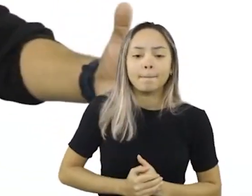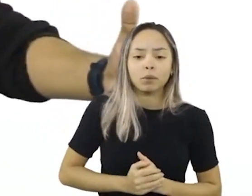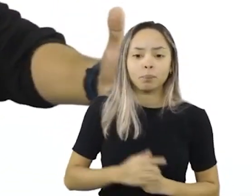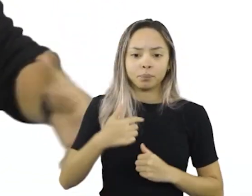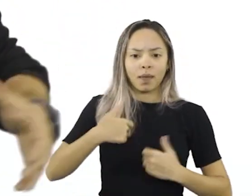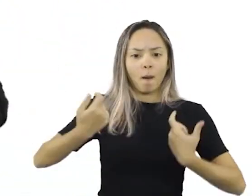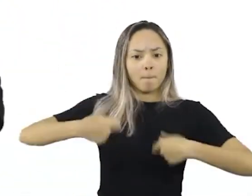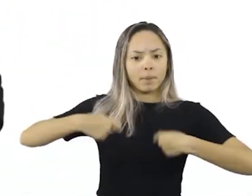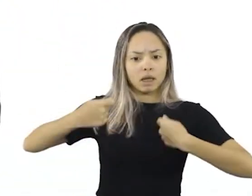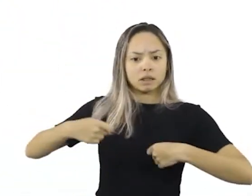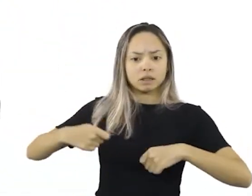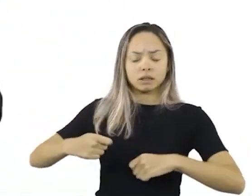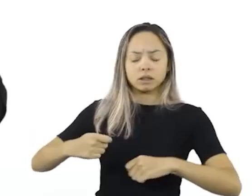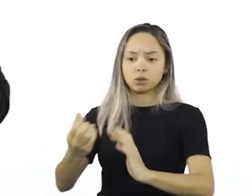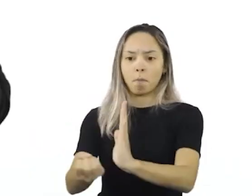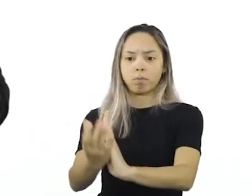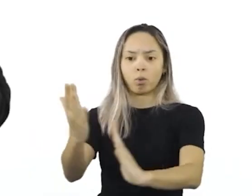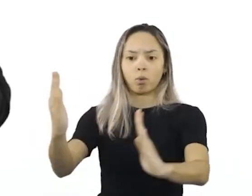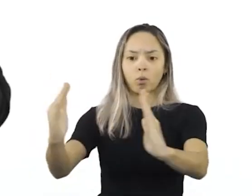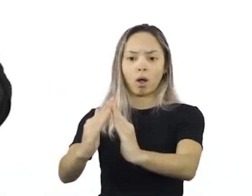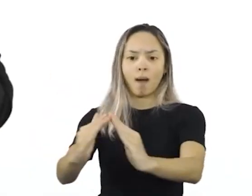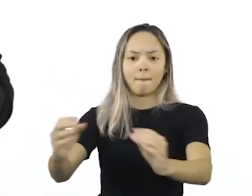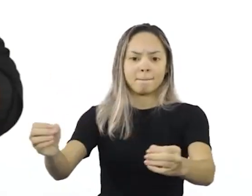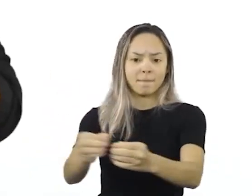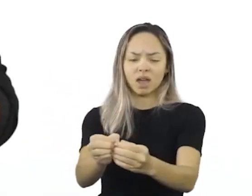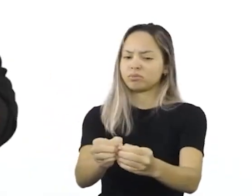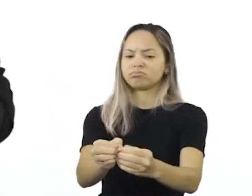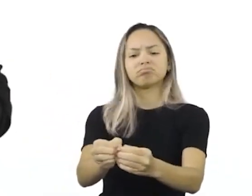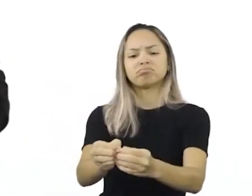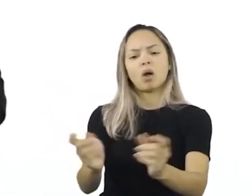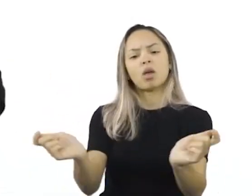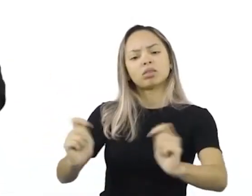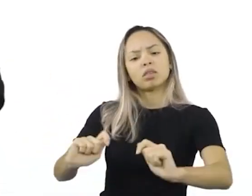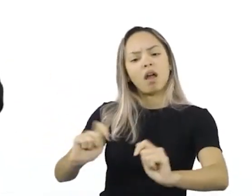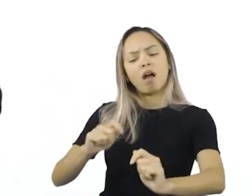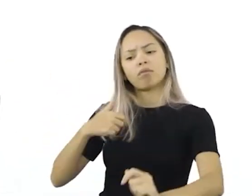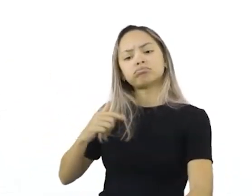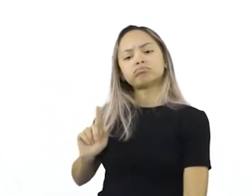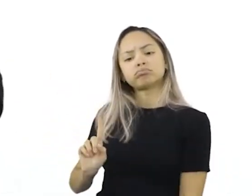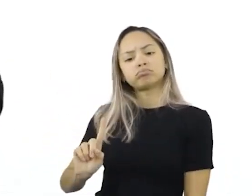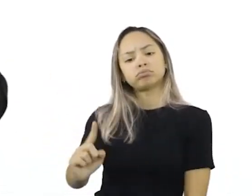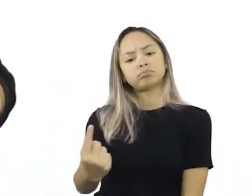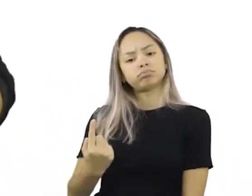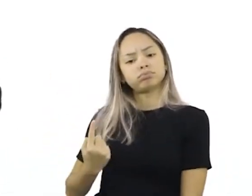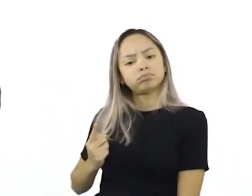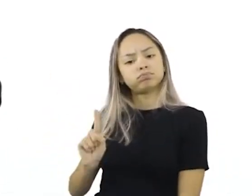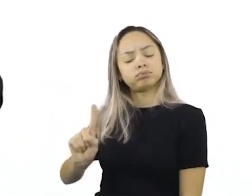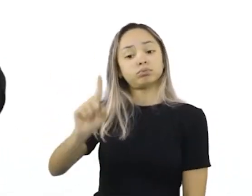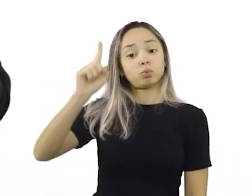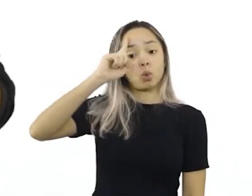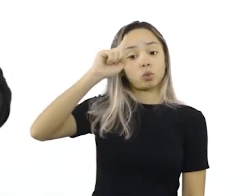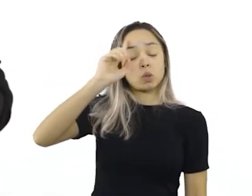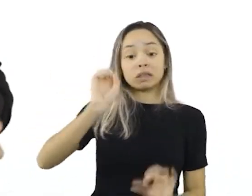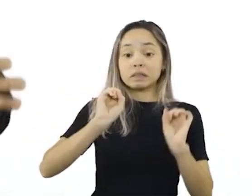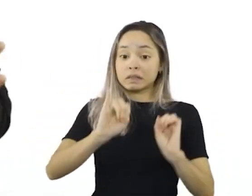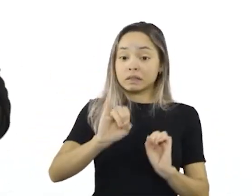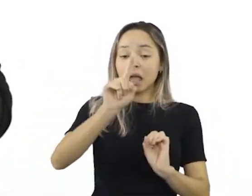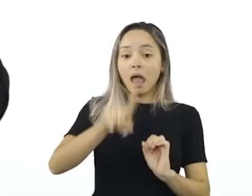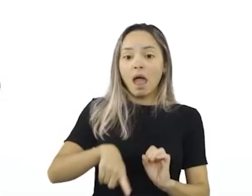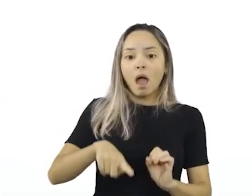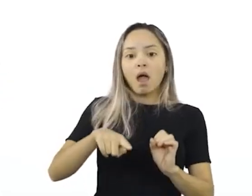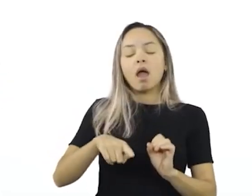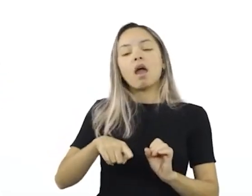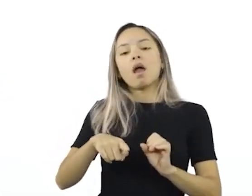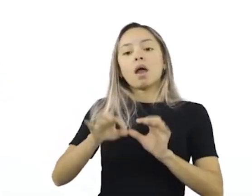uma residência ali naquele local. Então, se a distância para o trabalho ali for maior, de repente já há